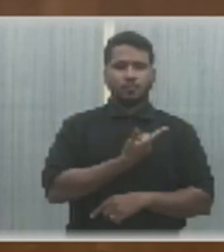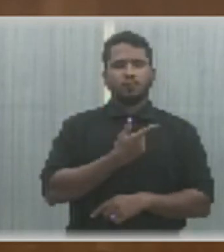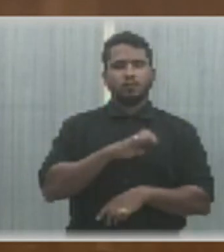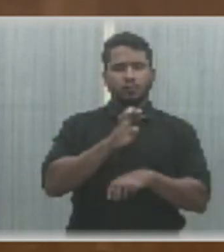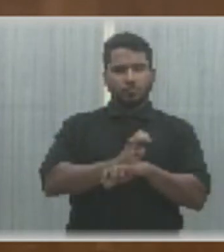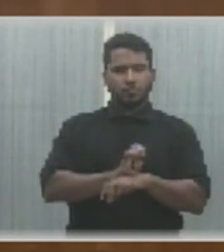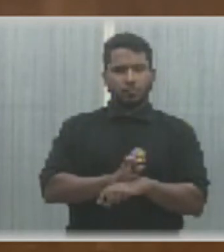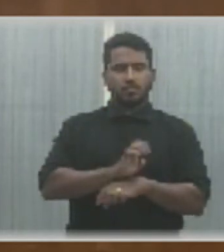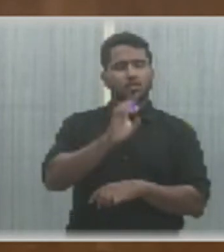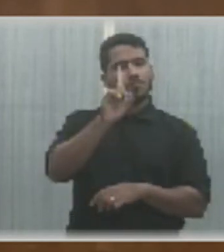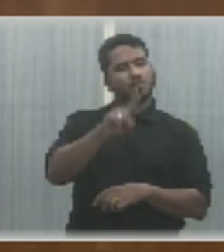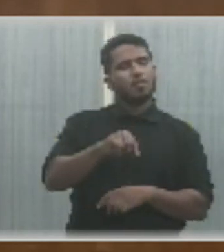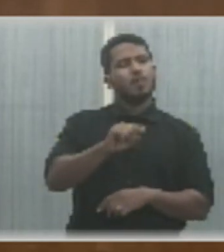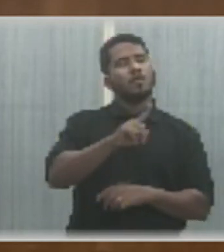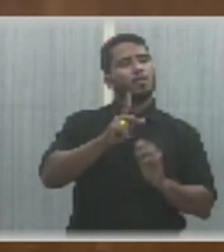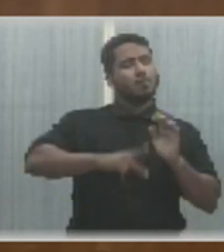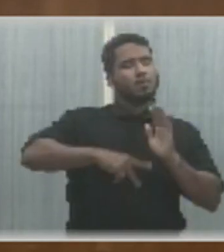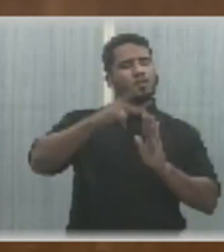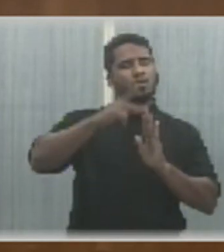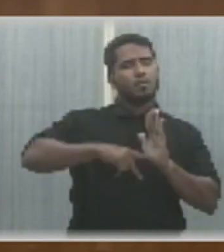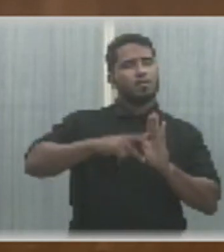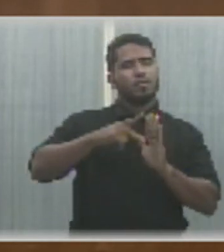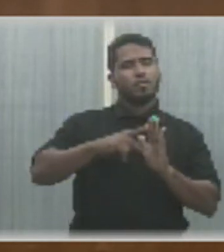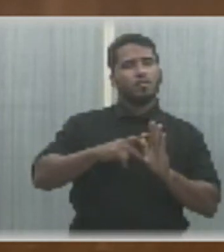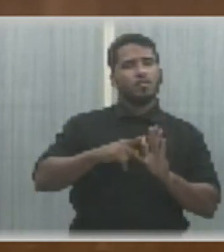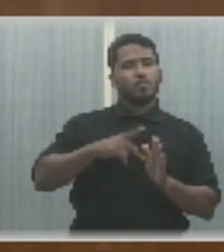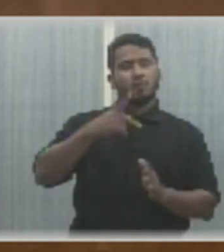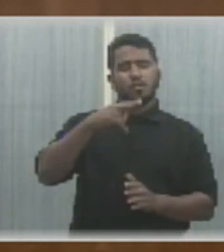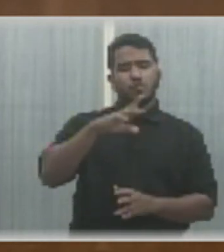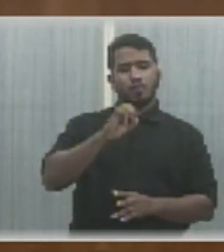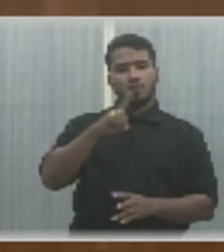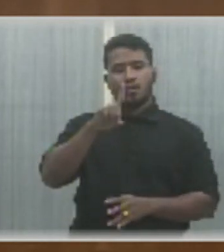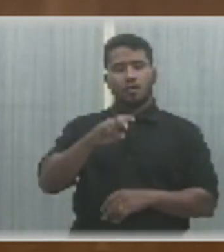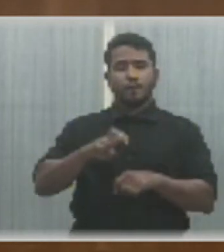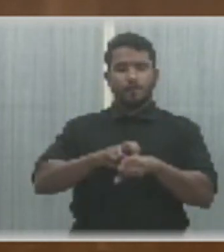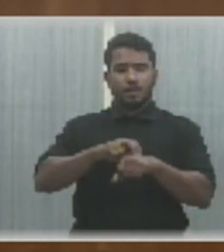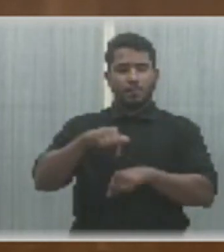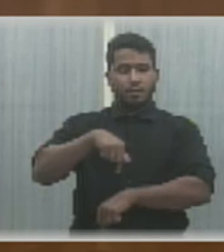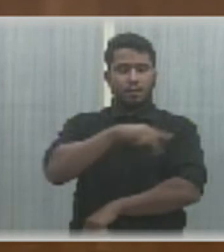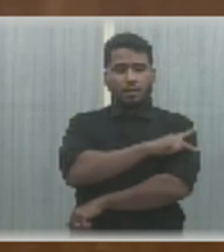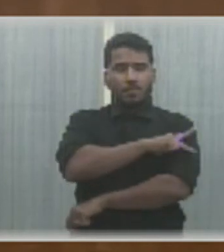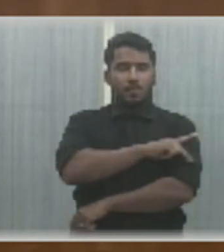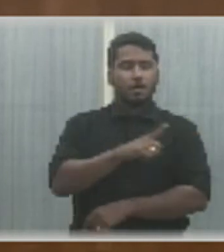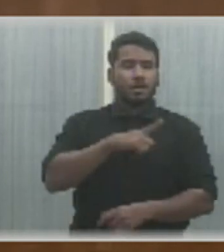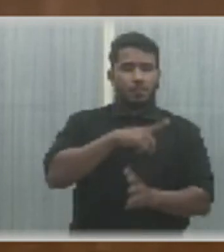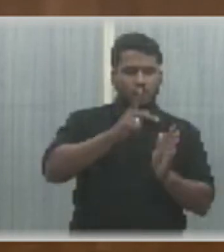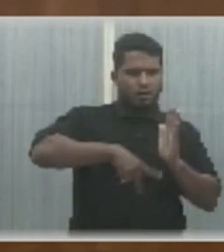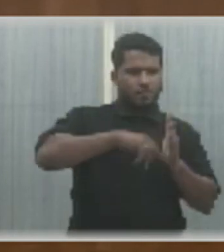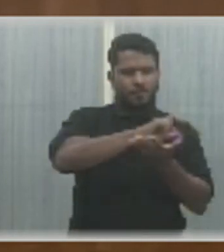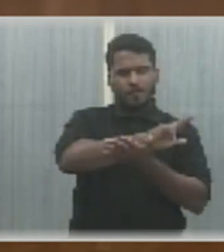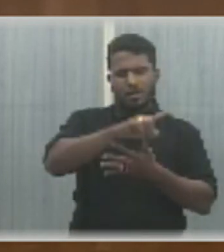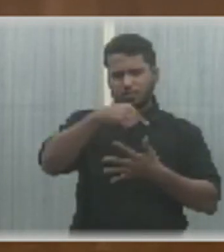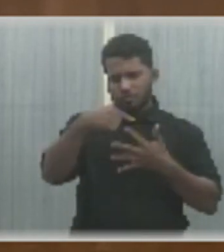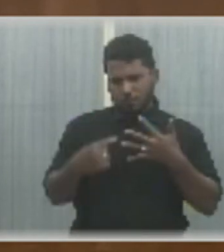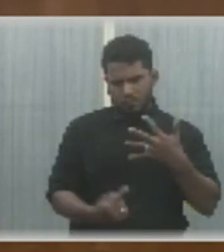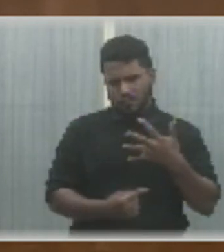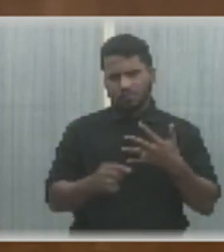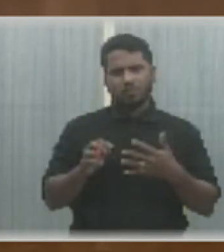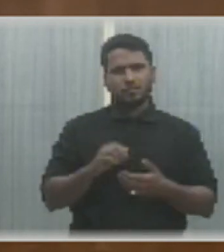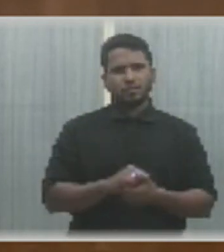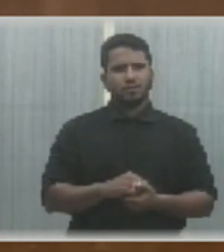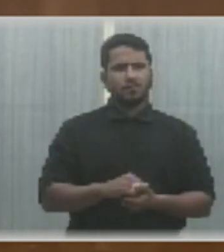estado, que é o projeto Proverde Piauí. Esse projeto tem várias ações.